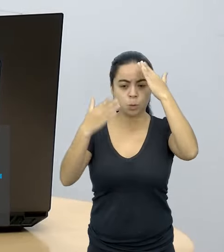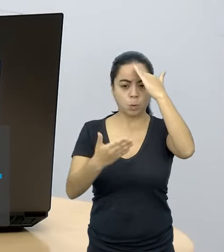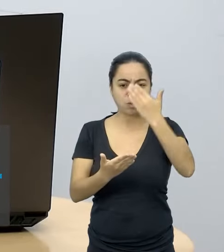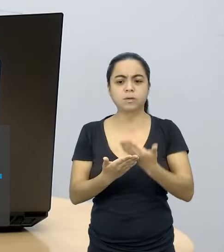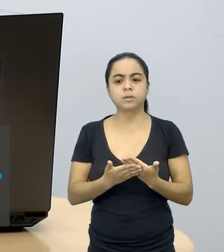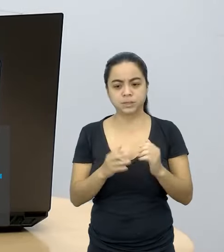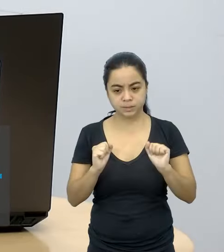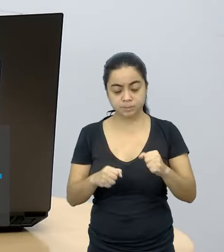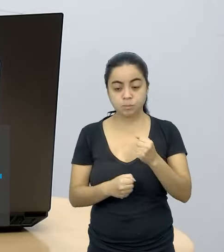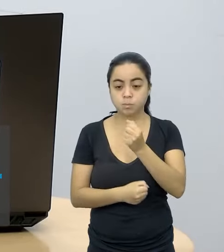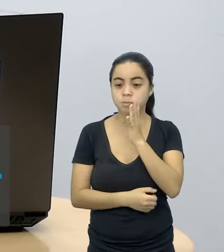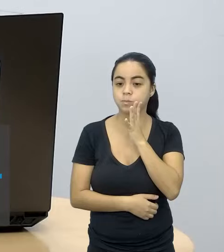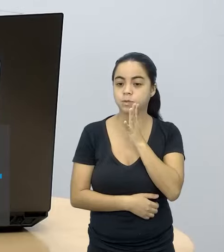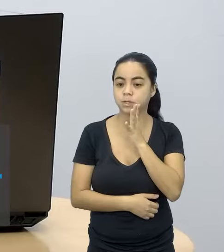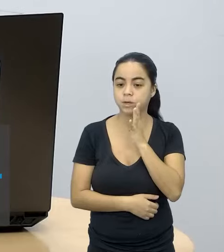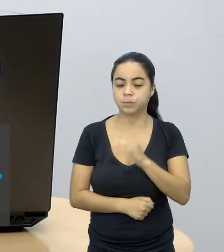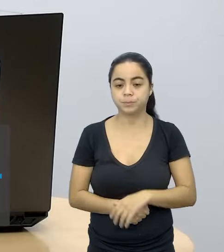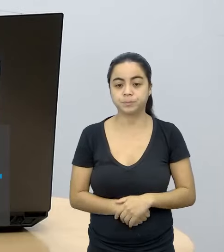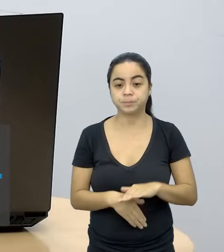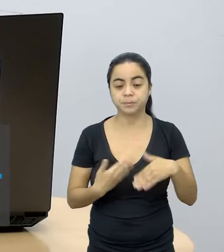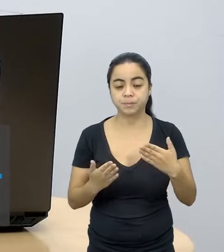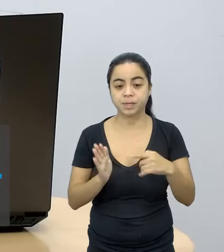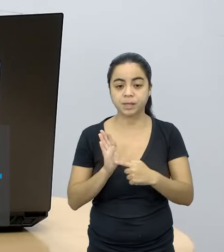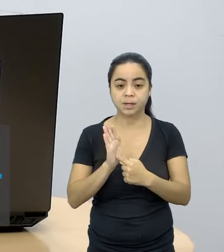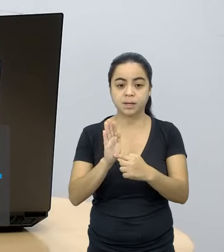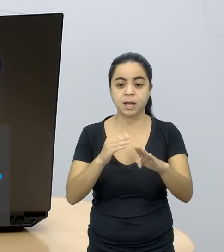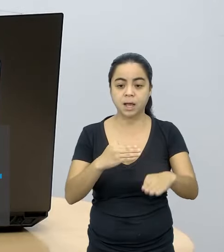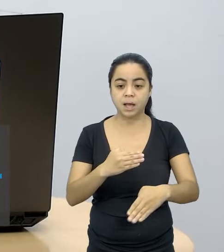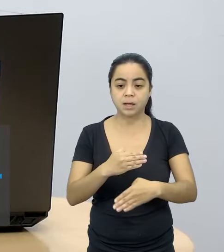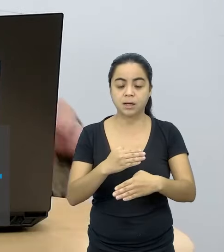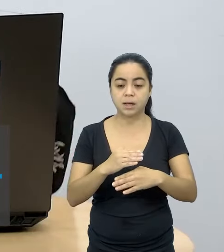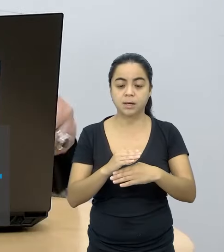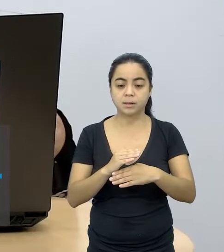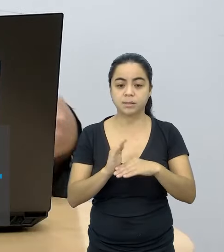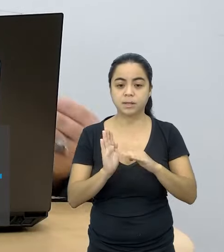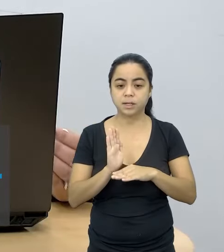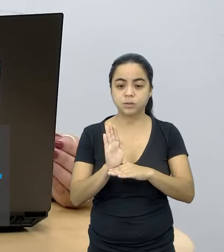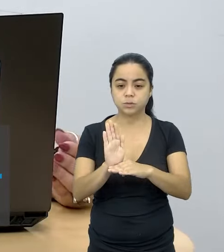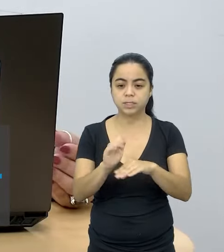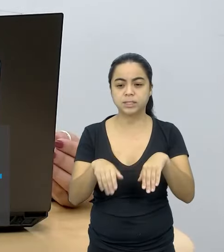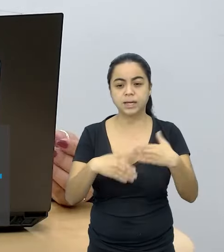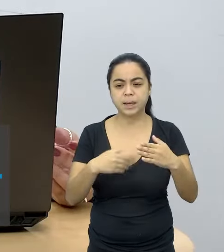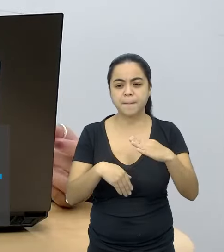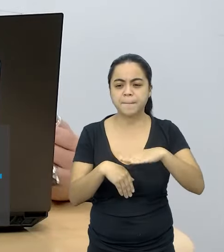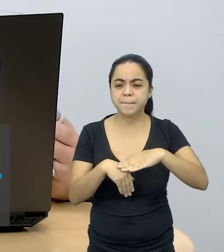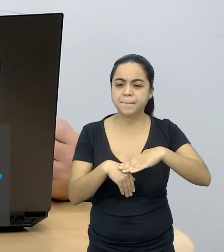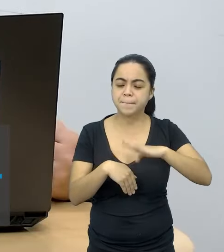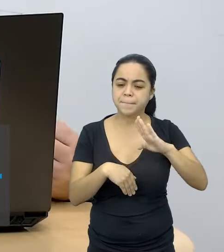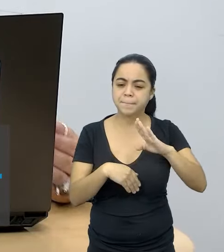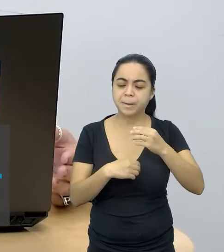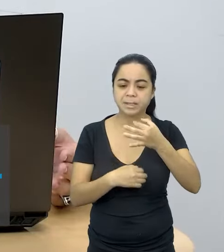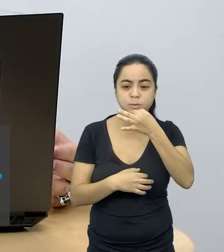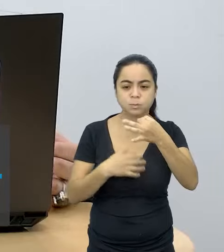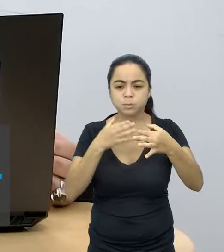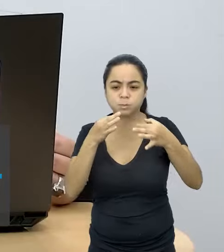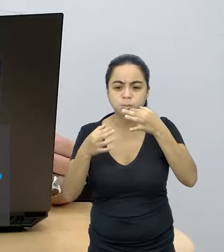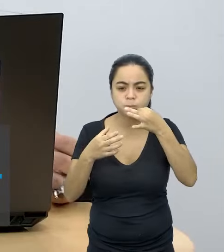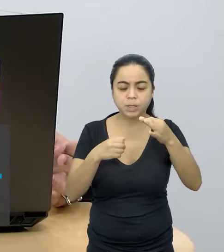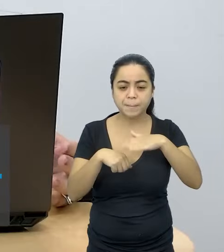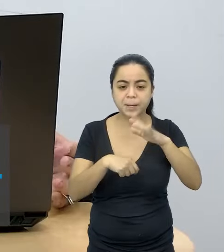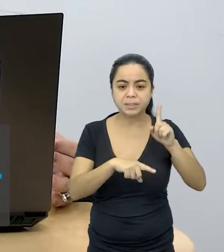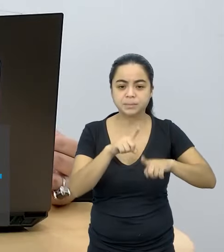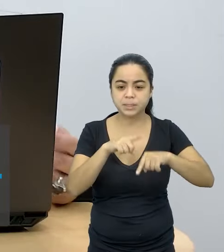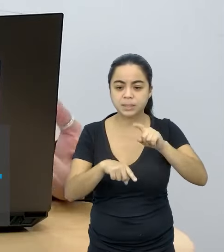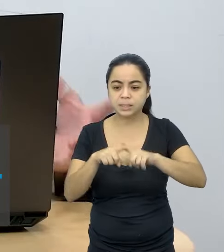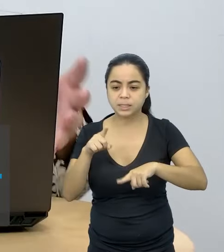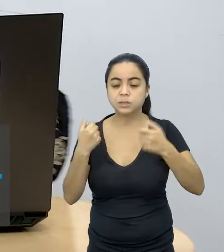bacana. E com isso ajuda vocês, o aluno, quanto mais argumento vocês derem para os alunos, mais materiais, mais